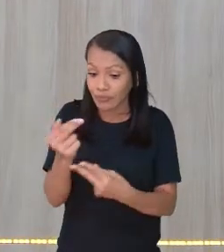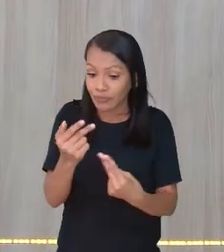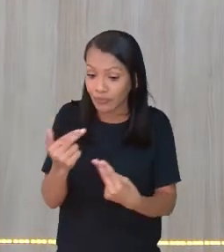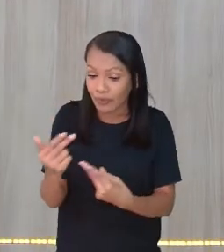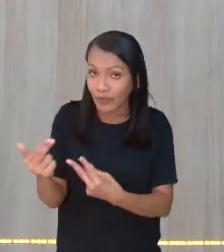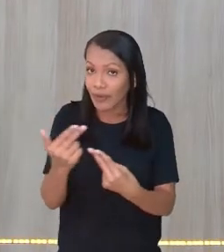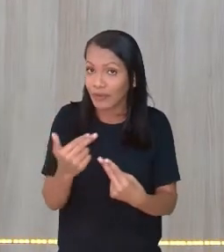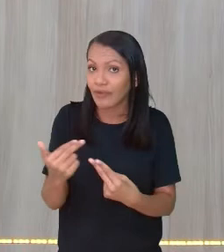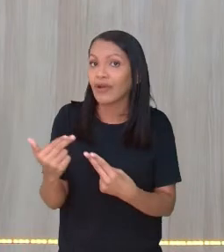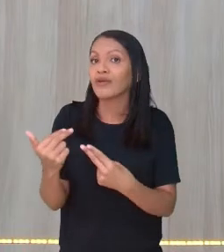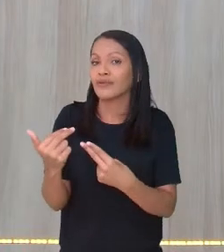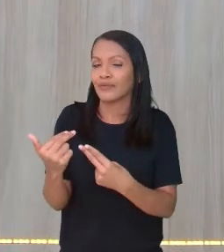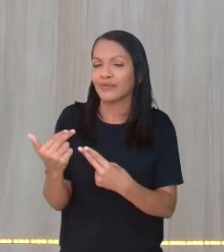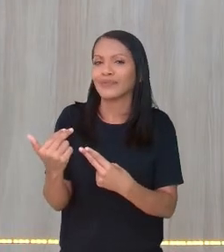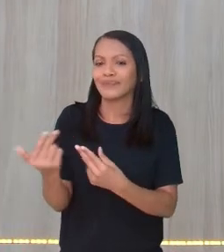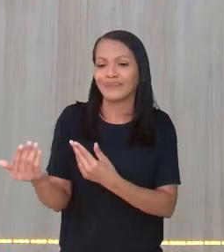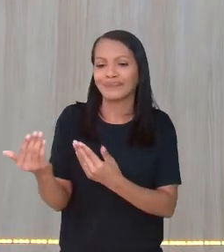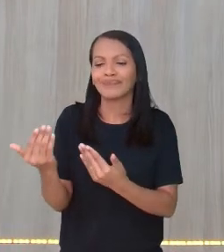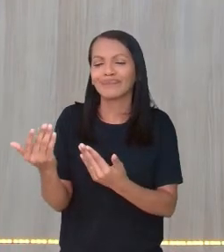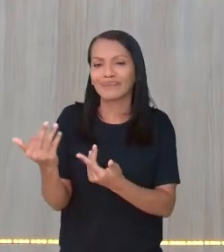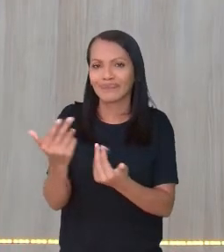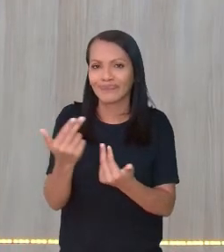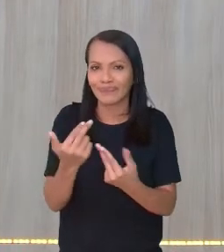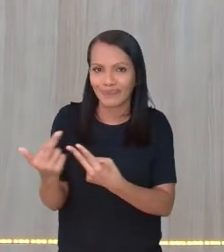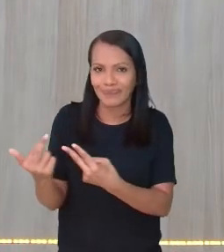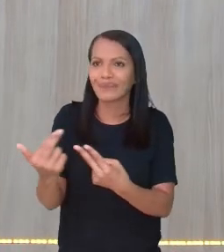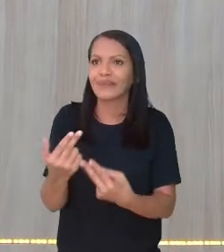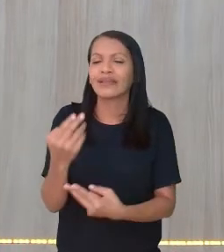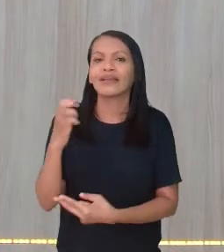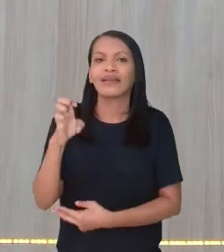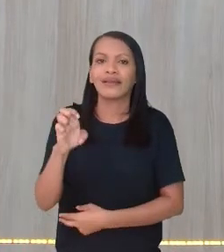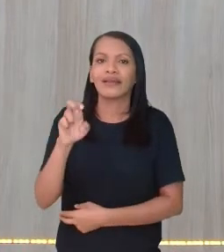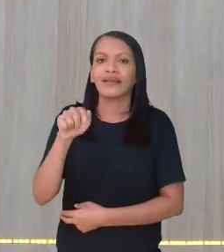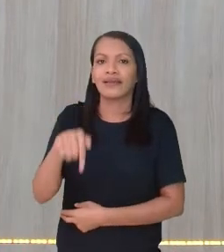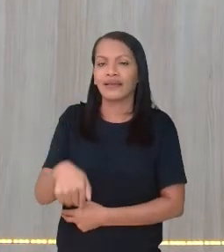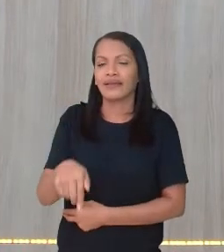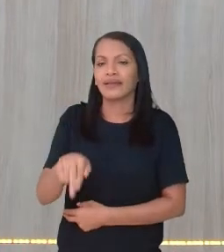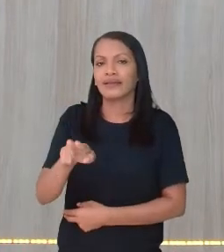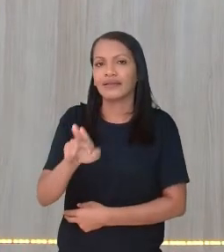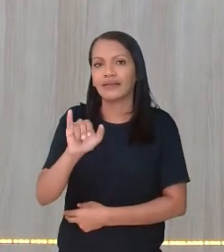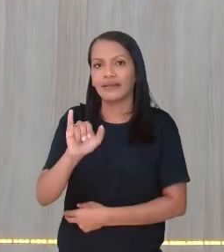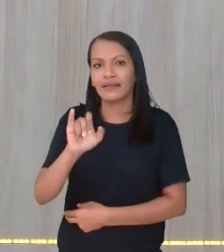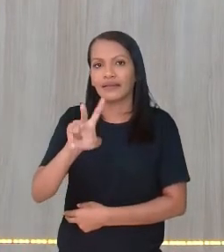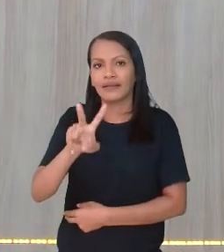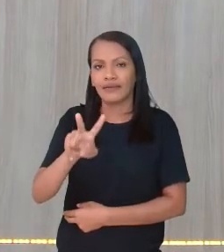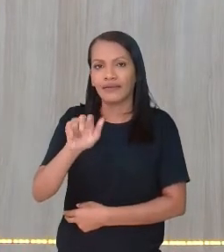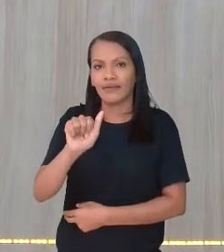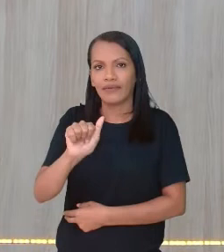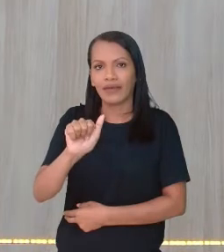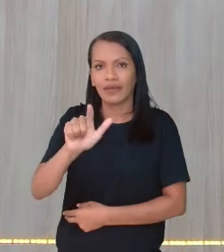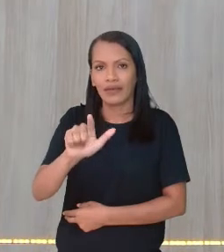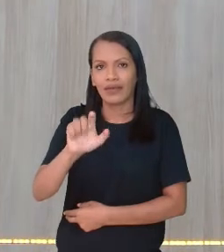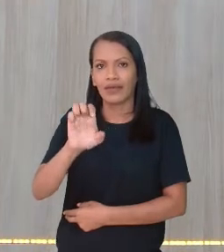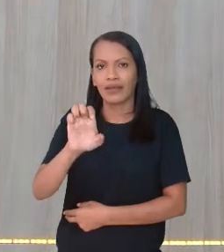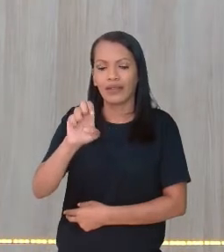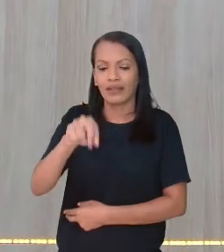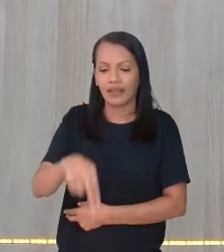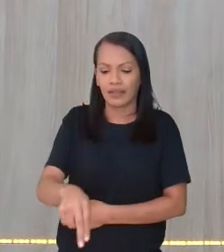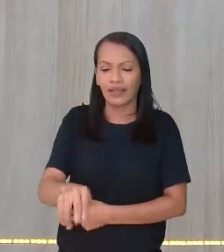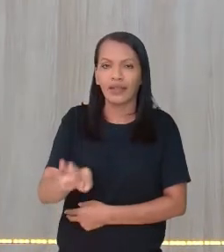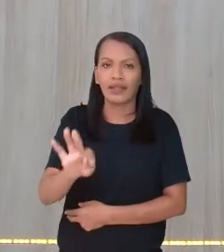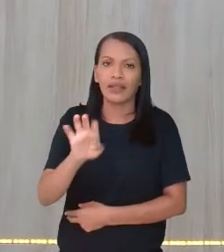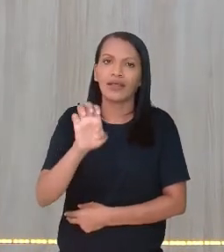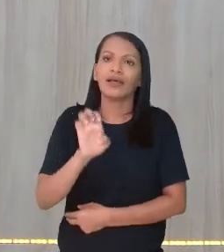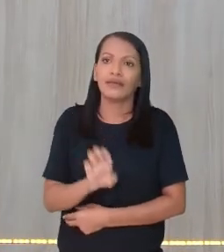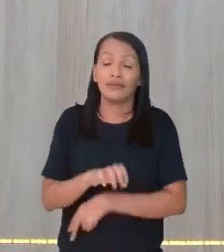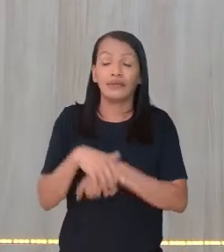frações equivalentes. E pode notar que o conceito que eu acabei de dizer para você se aplica aqui, ó. Eu tenho a primeira fração